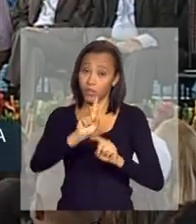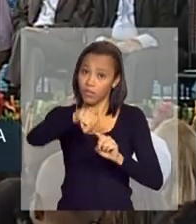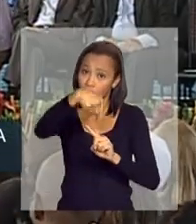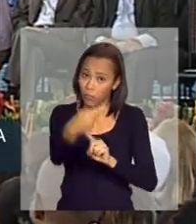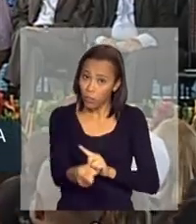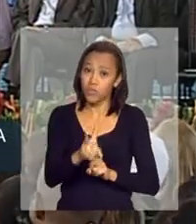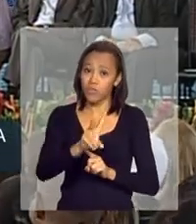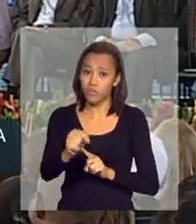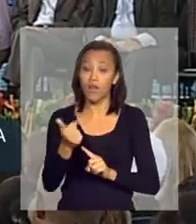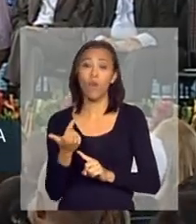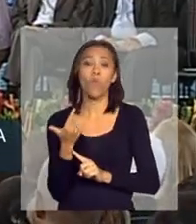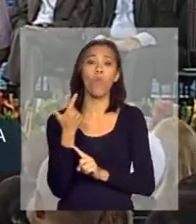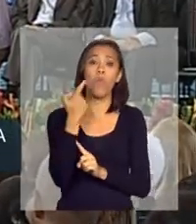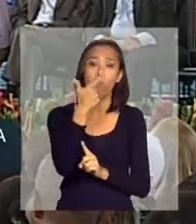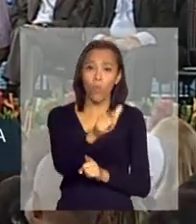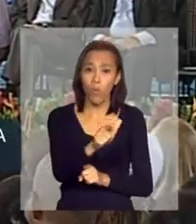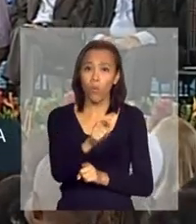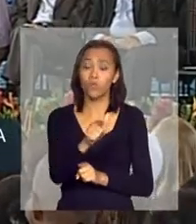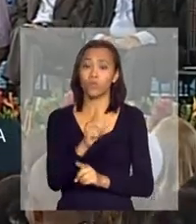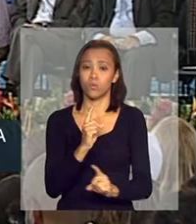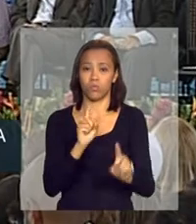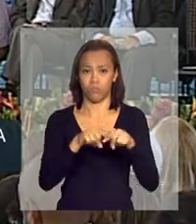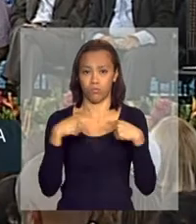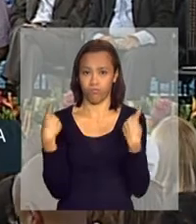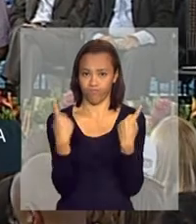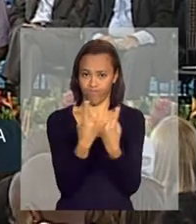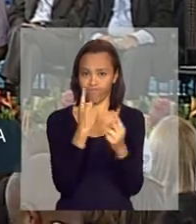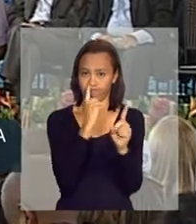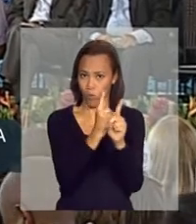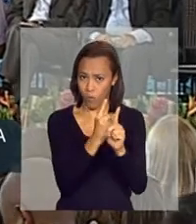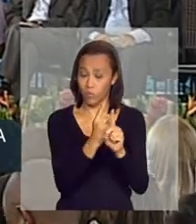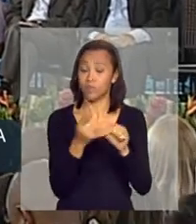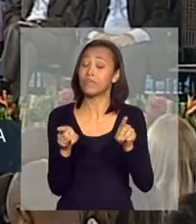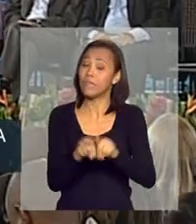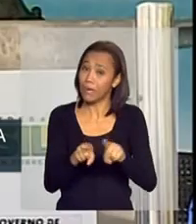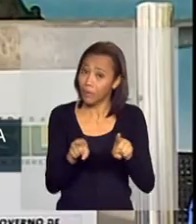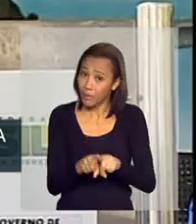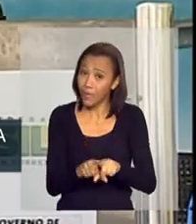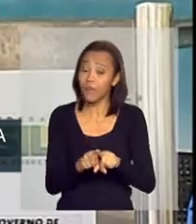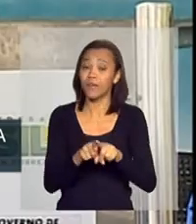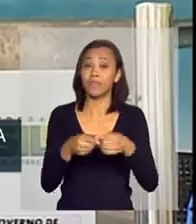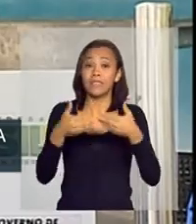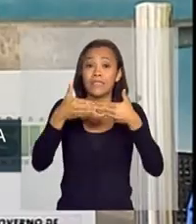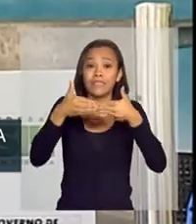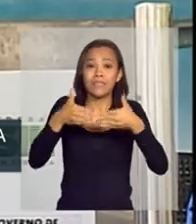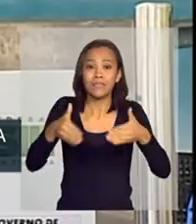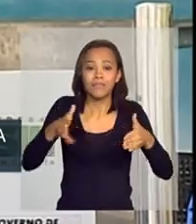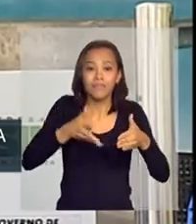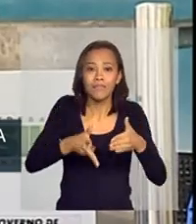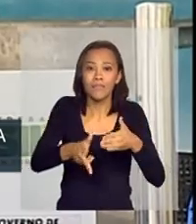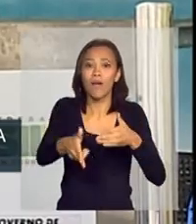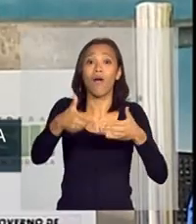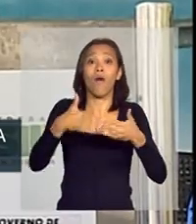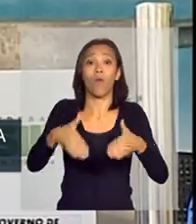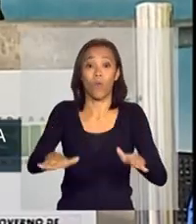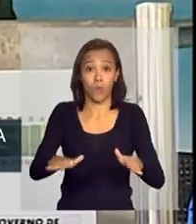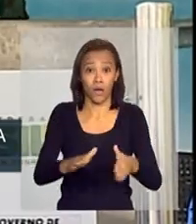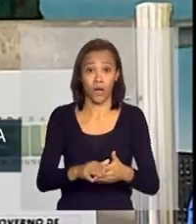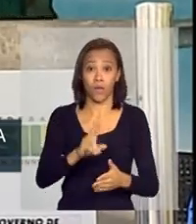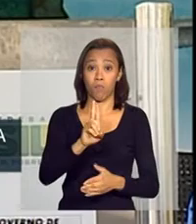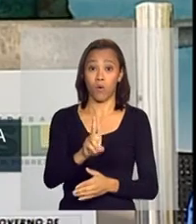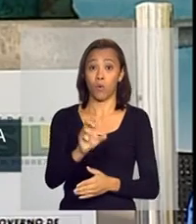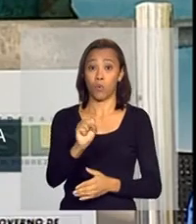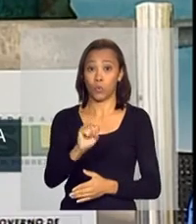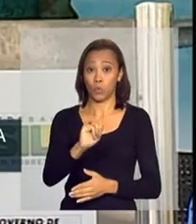estar em outro evento, tratando de inaugurar uma usina